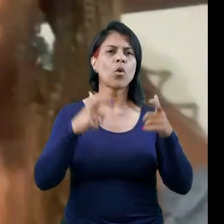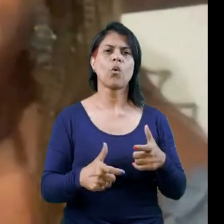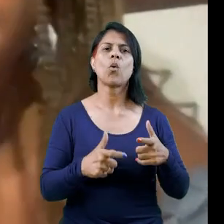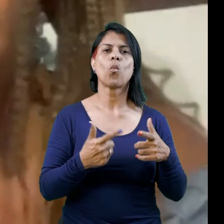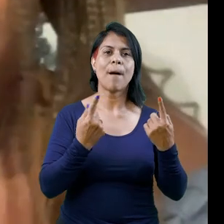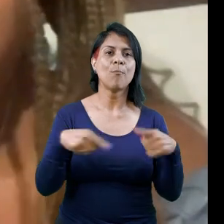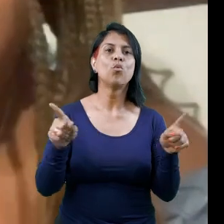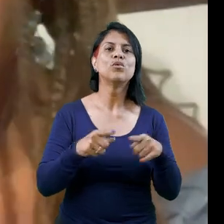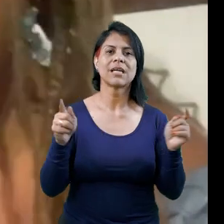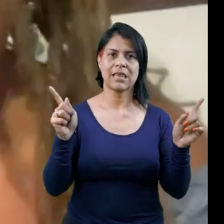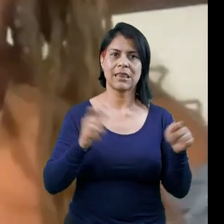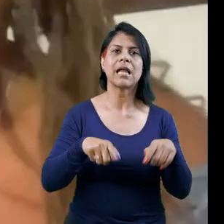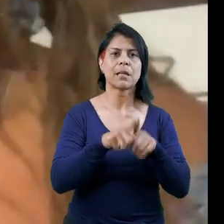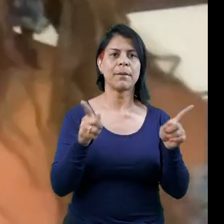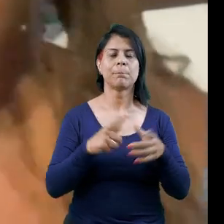é.